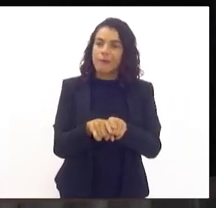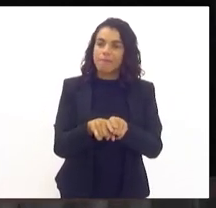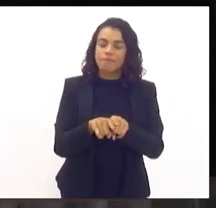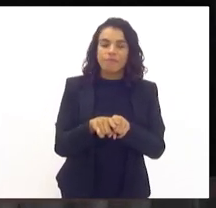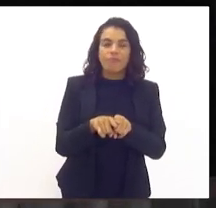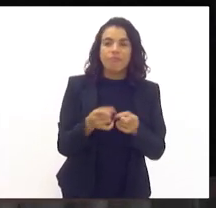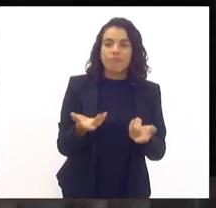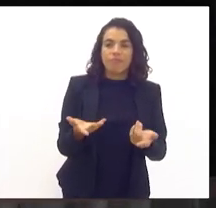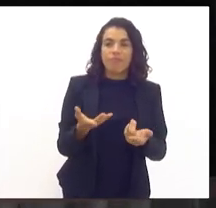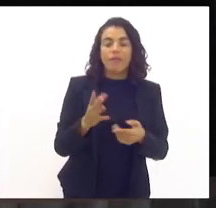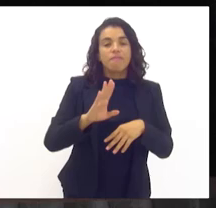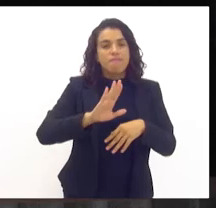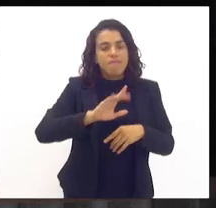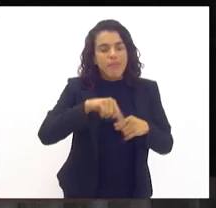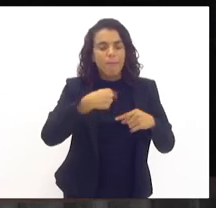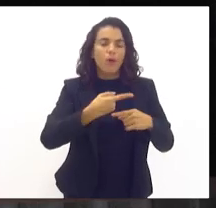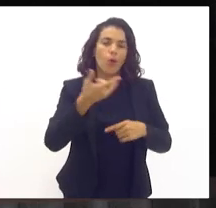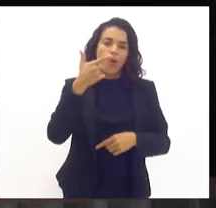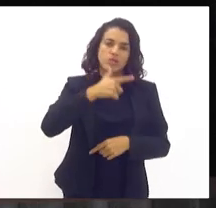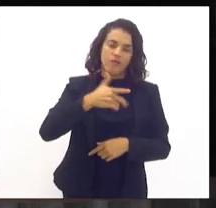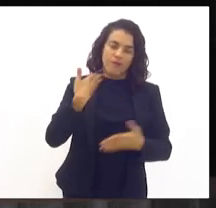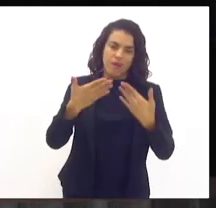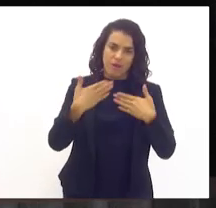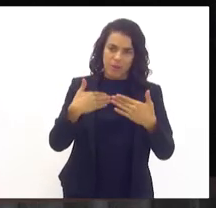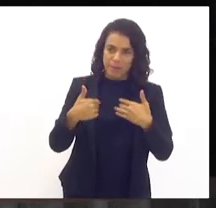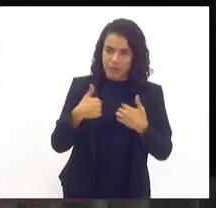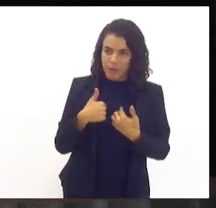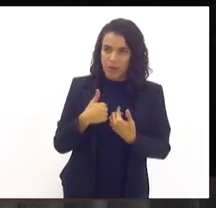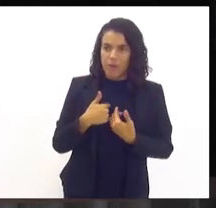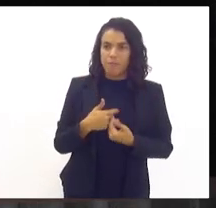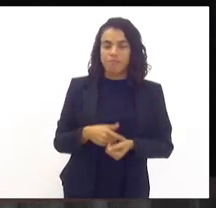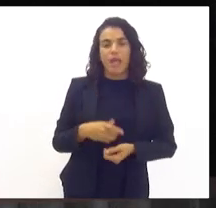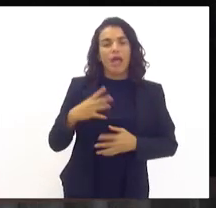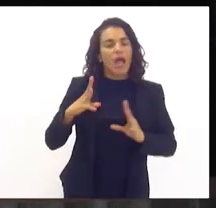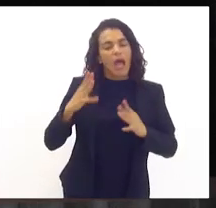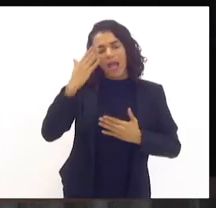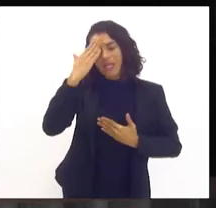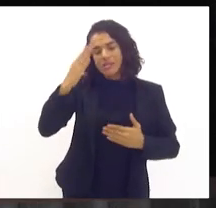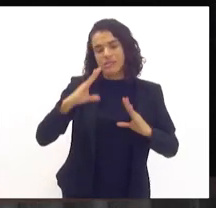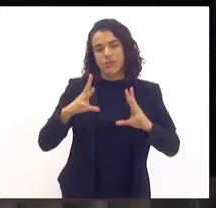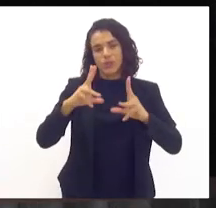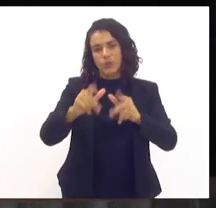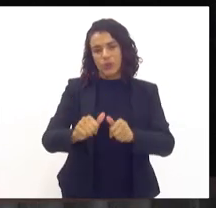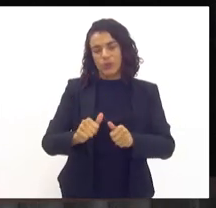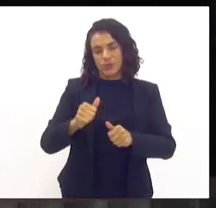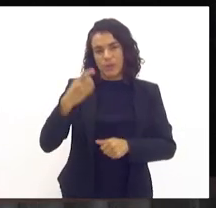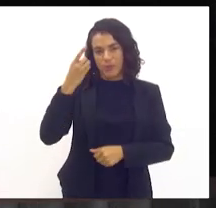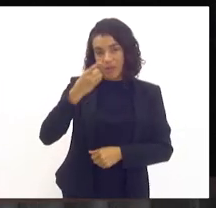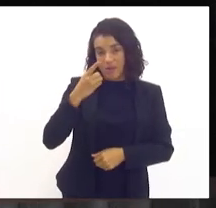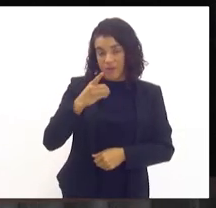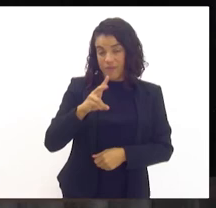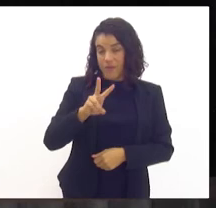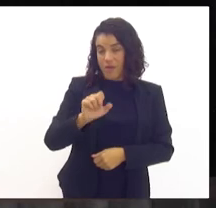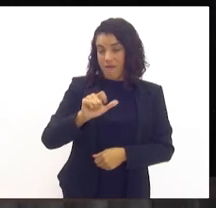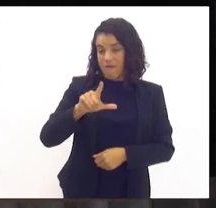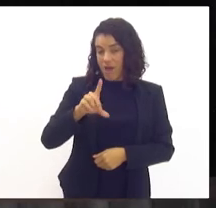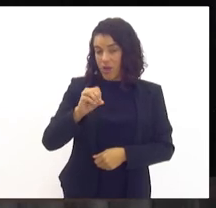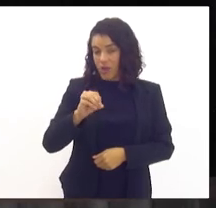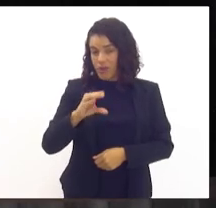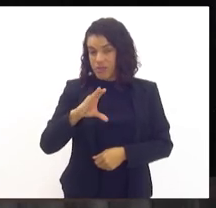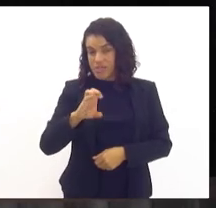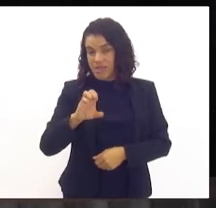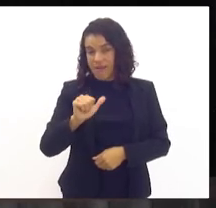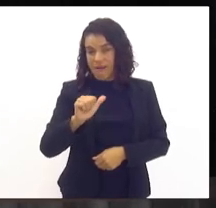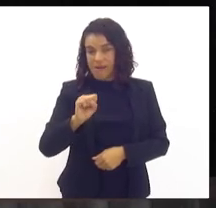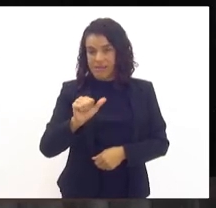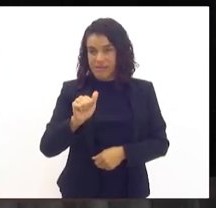estava acontecendo, depois conseguiu falar comigo e ficou mais calmo. Mas todos os deputados. Mas, deputado Valdo Ceasa, para terminar, dizer a você